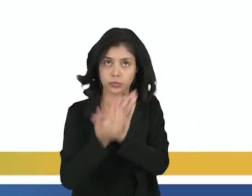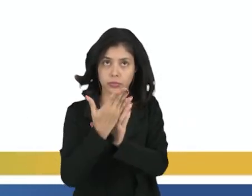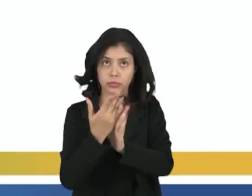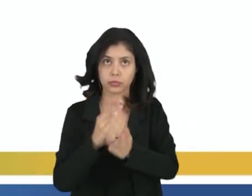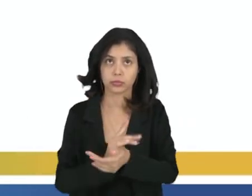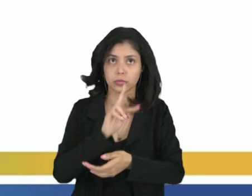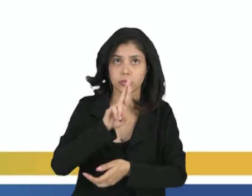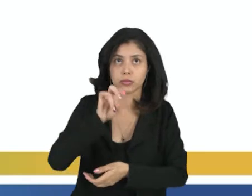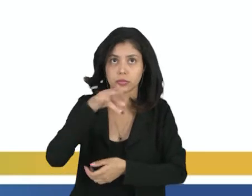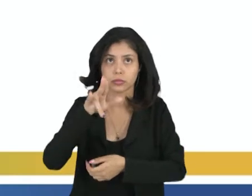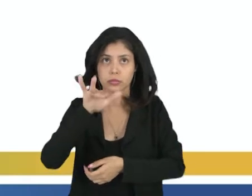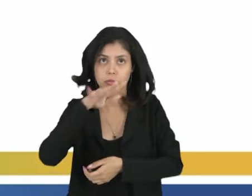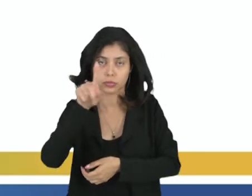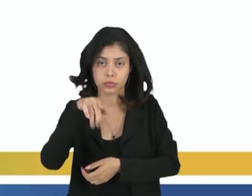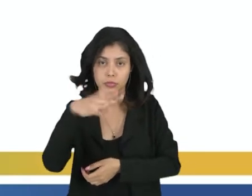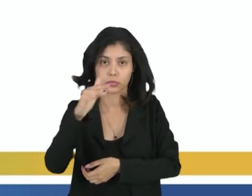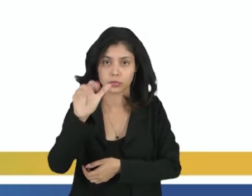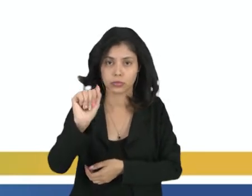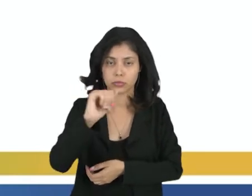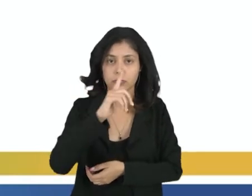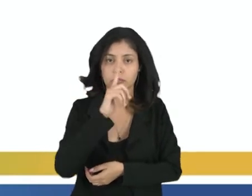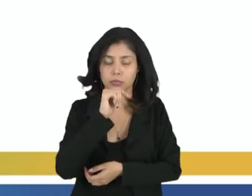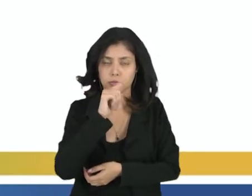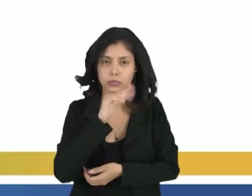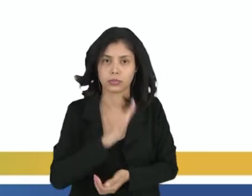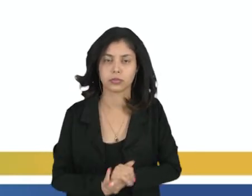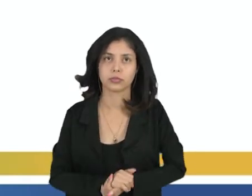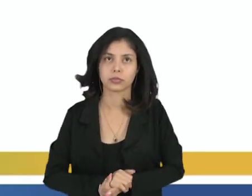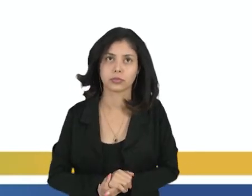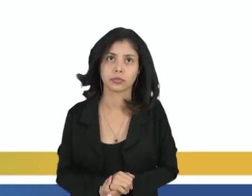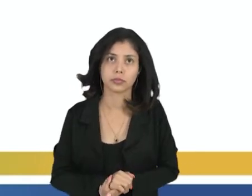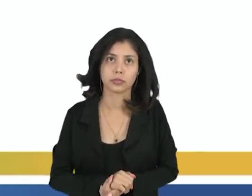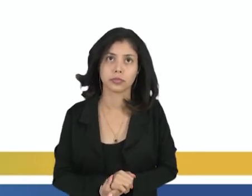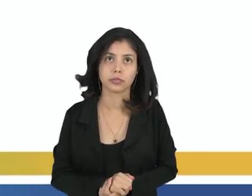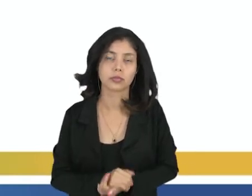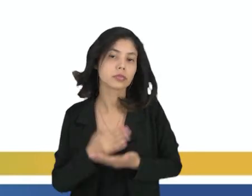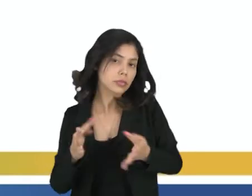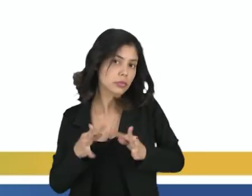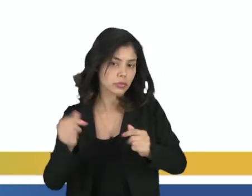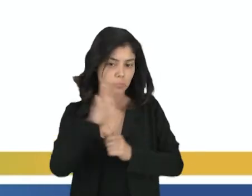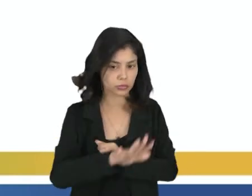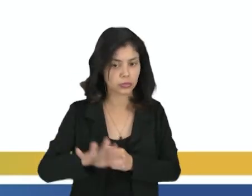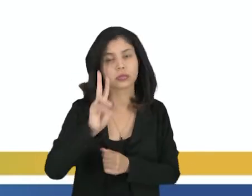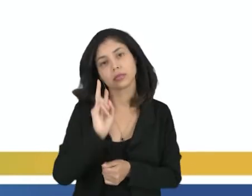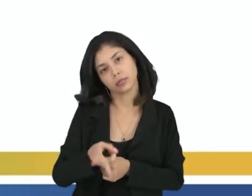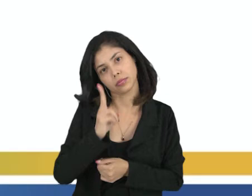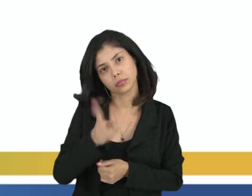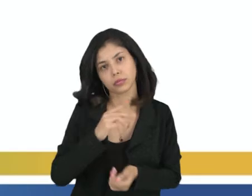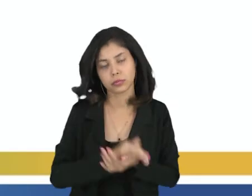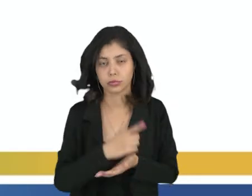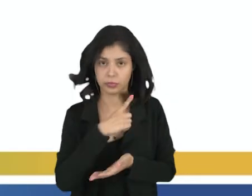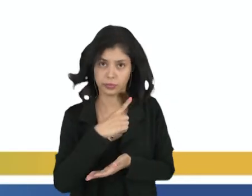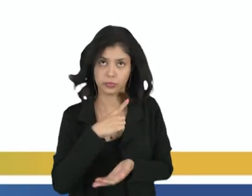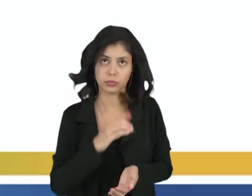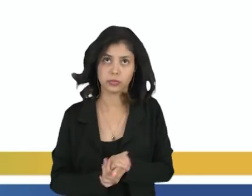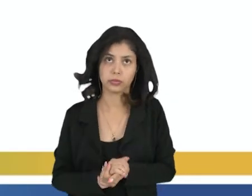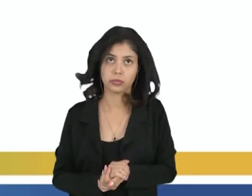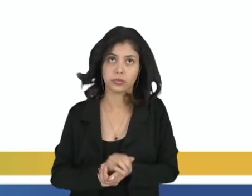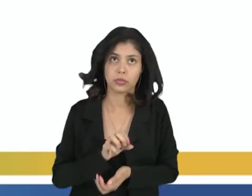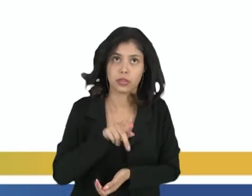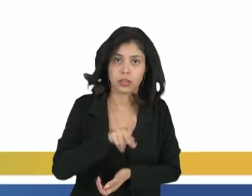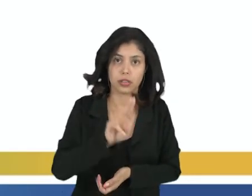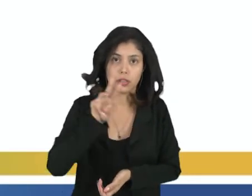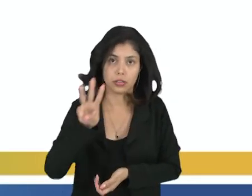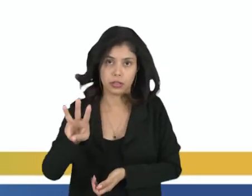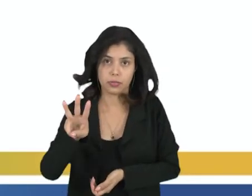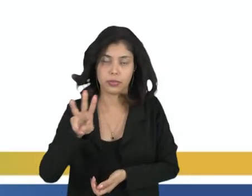equilíbrio gerado pela autoionização da água. Então, todas as vezes que você determinar o Kw,